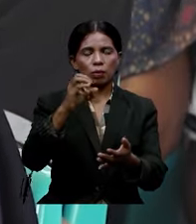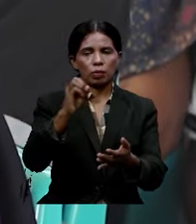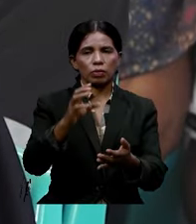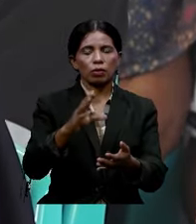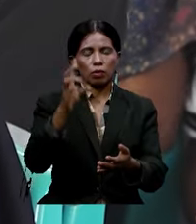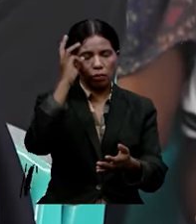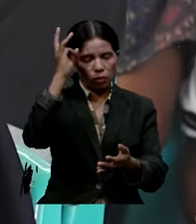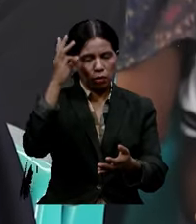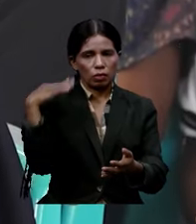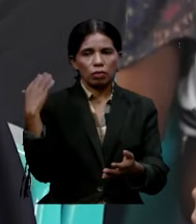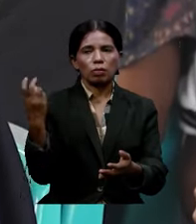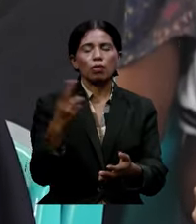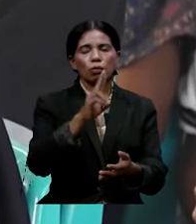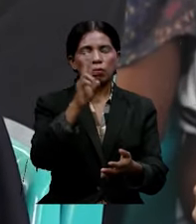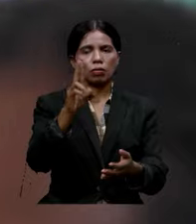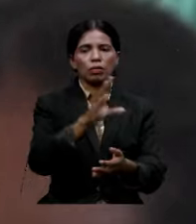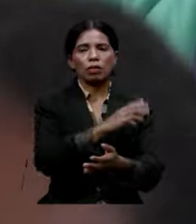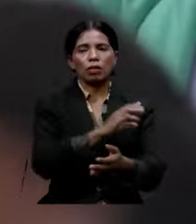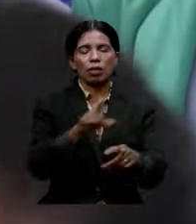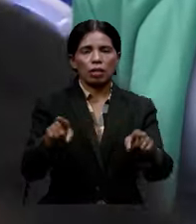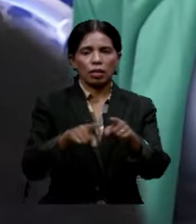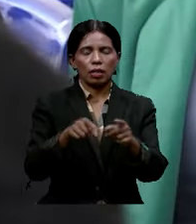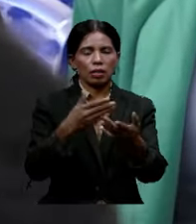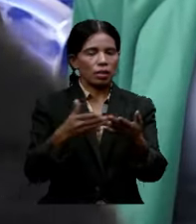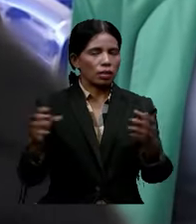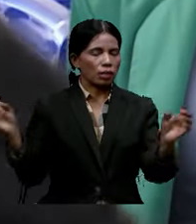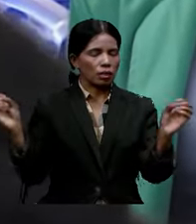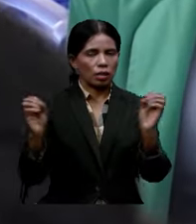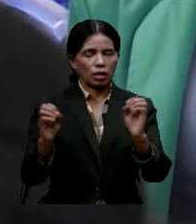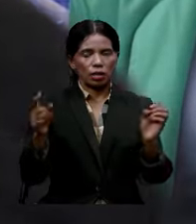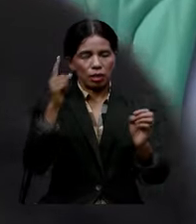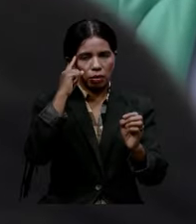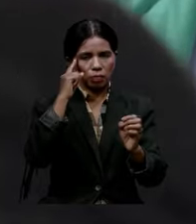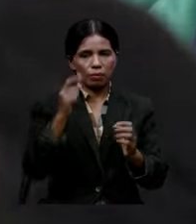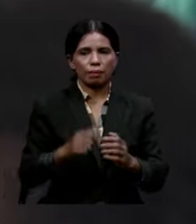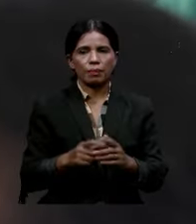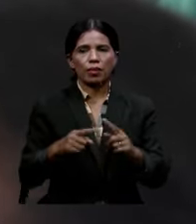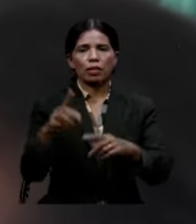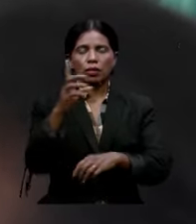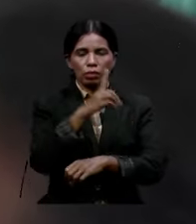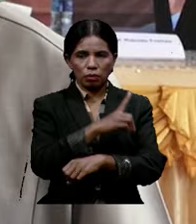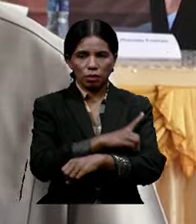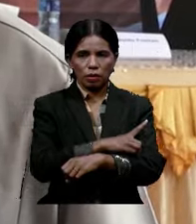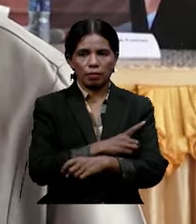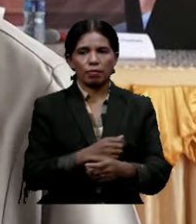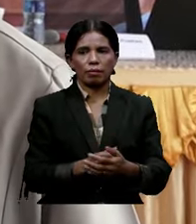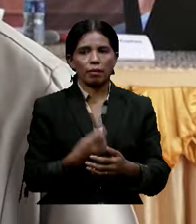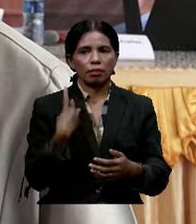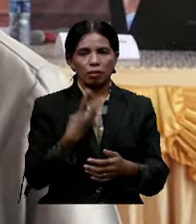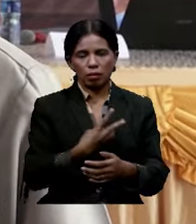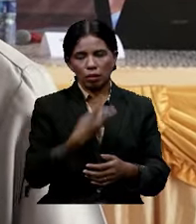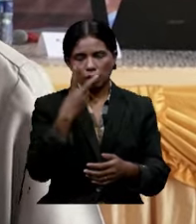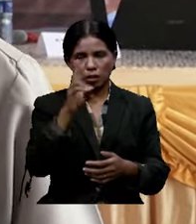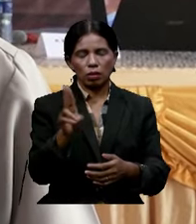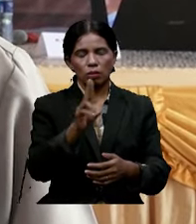jovem balu ou em loron usa cruz a nessa sensação ne belaia nia sentido ou em loron né ita